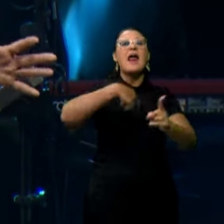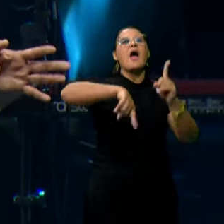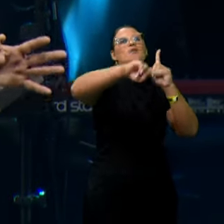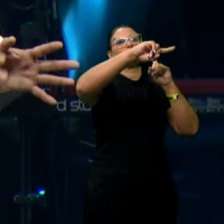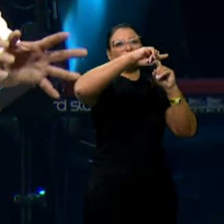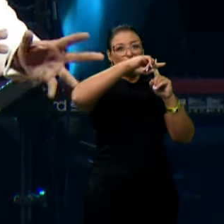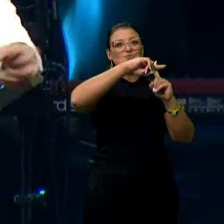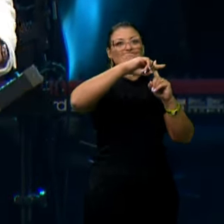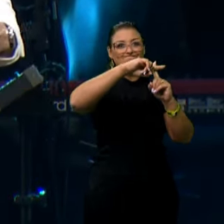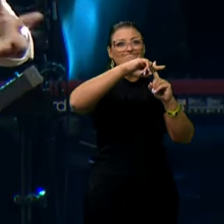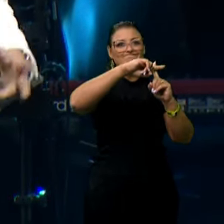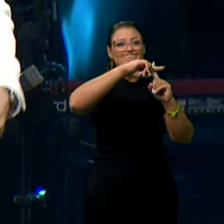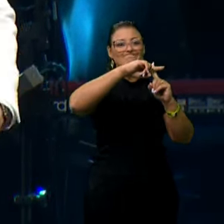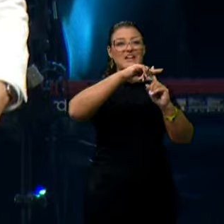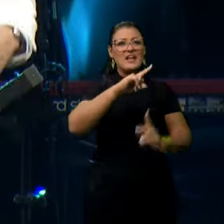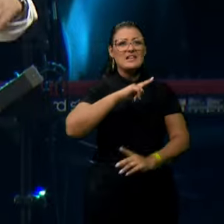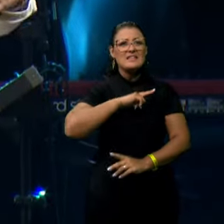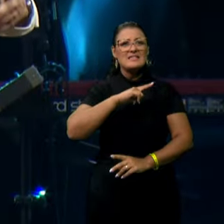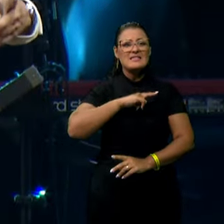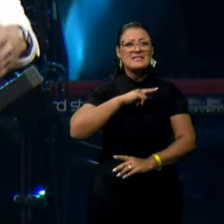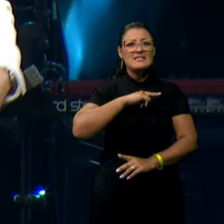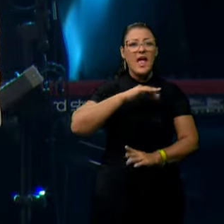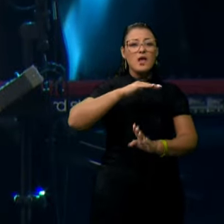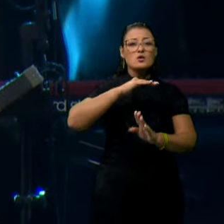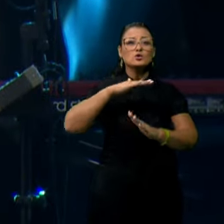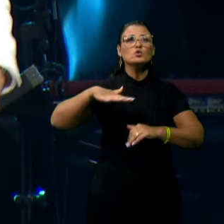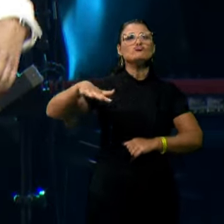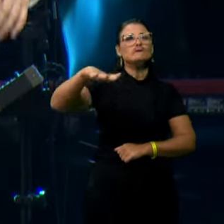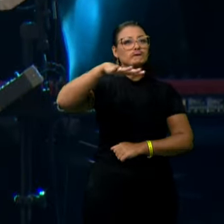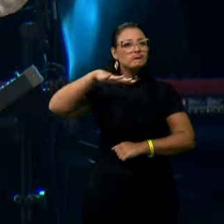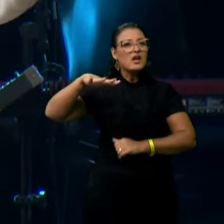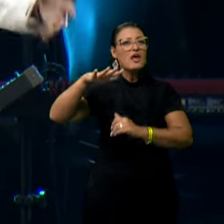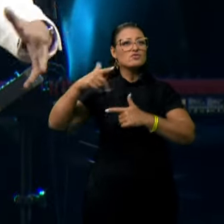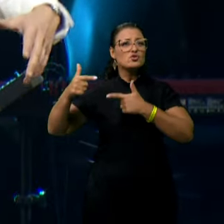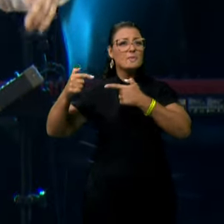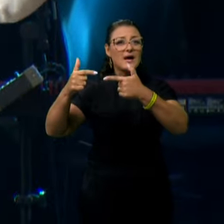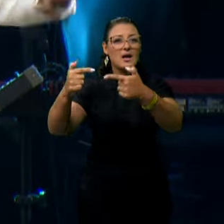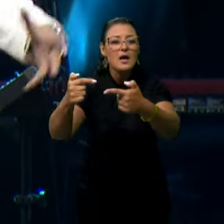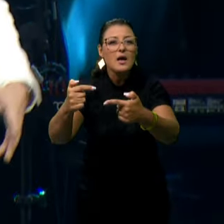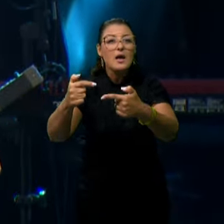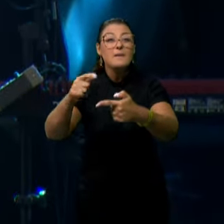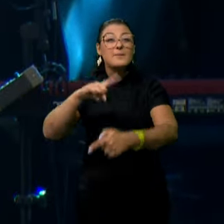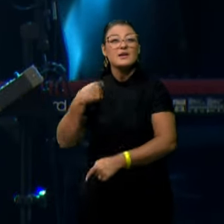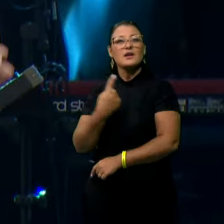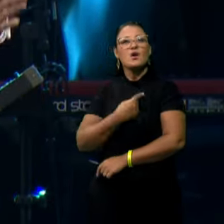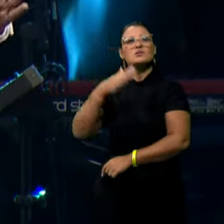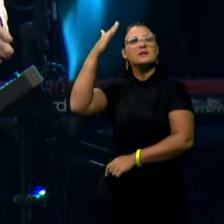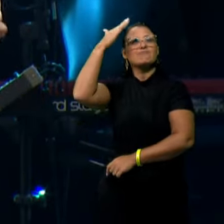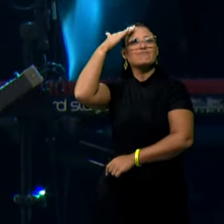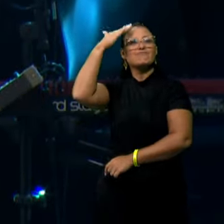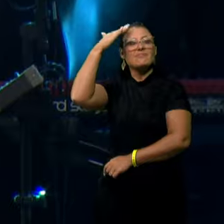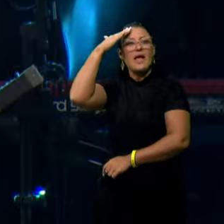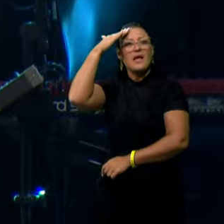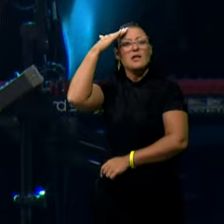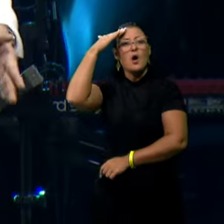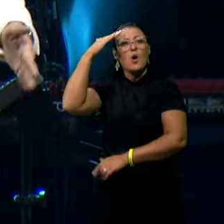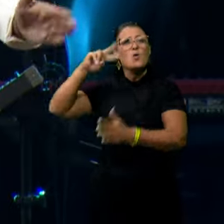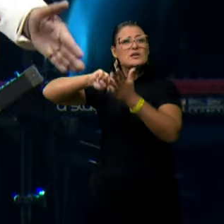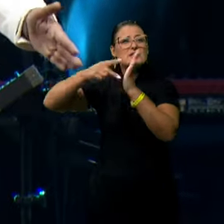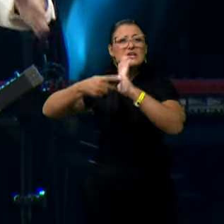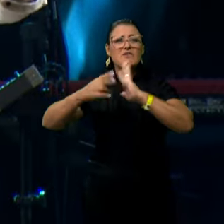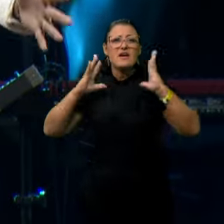batalhas que de vocês pessoal até que você entenda o que é santidade para te purificar ter santificar para que você saiba o que